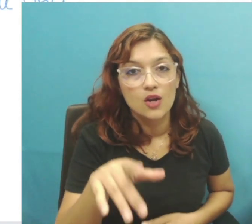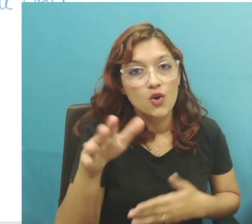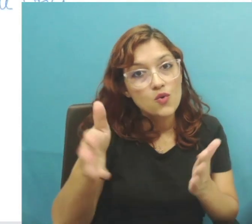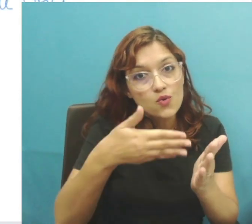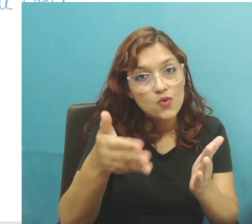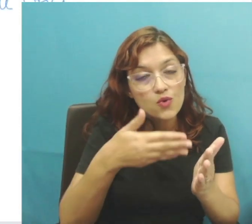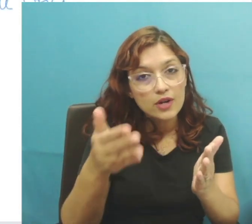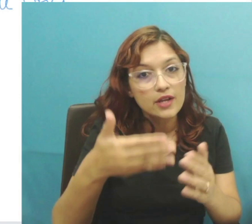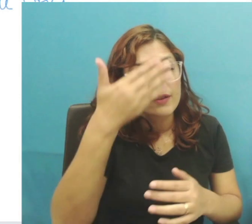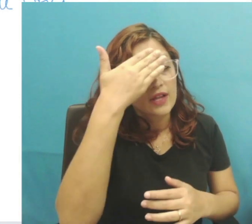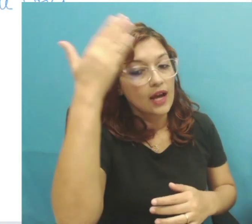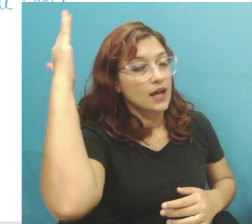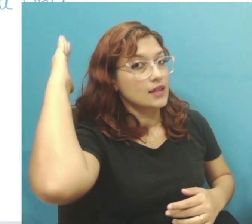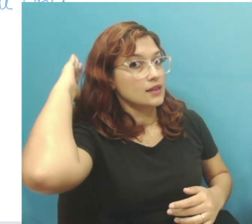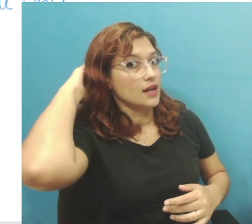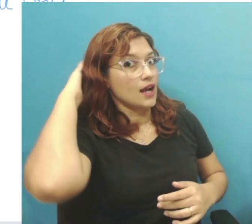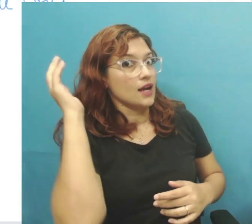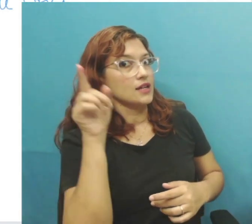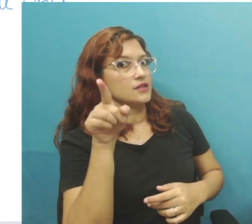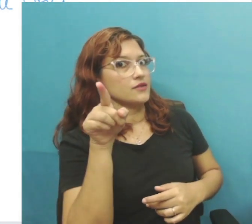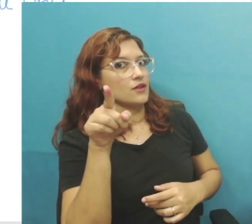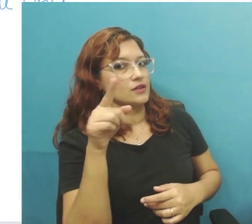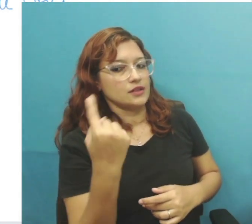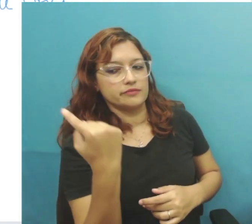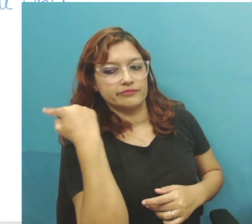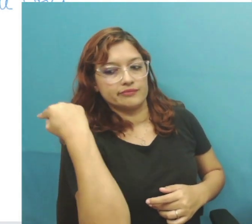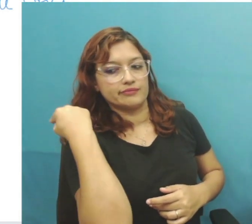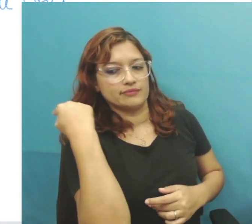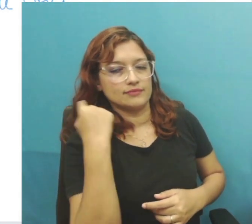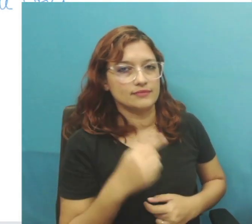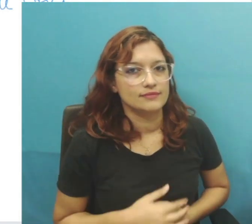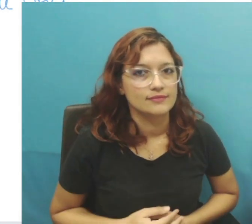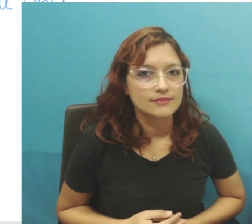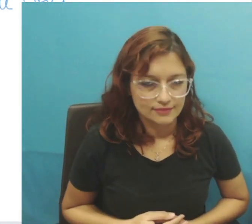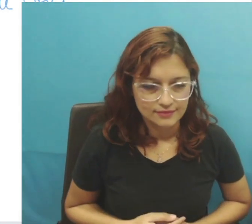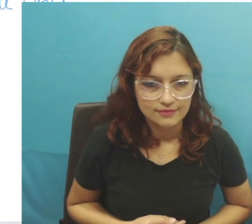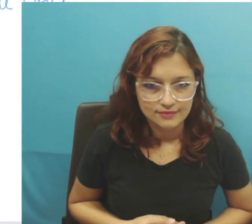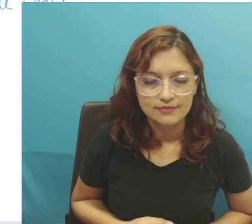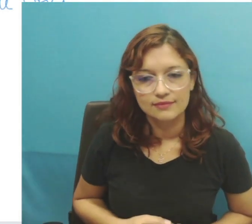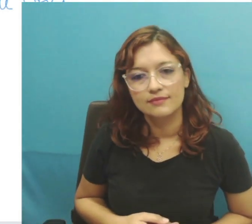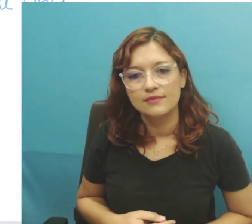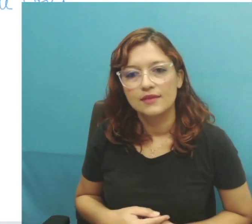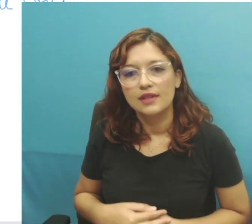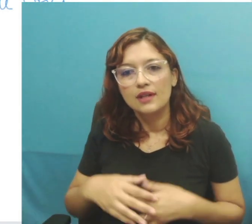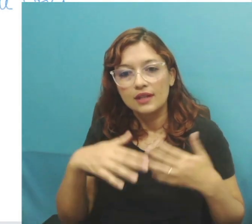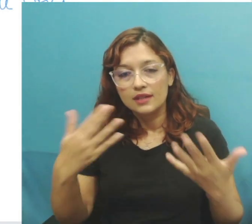Viu? Olha, o livro está atrás de você.